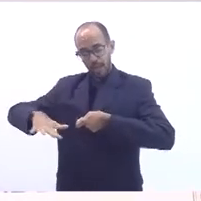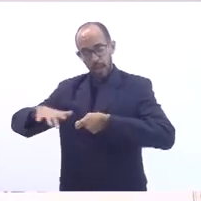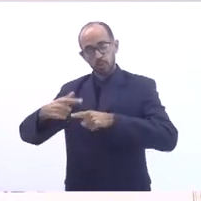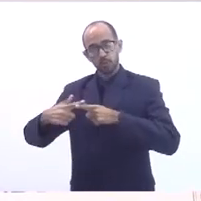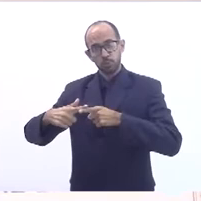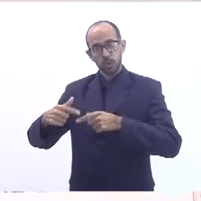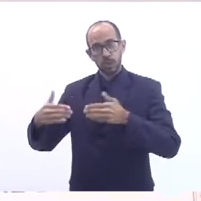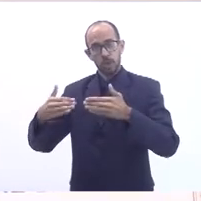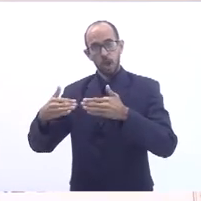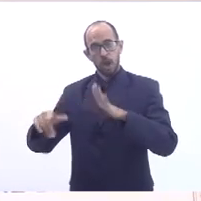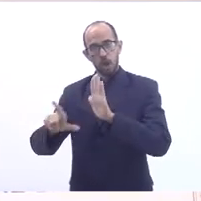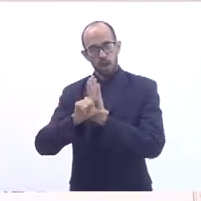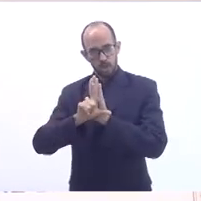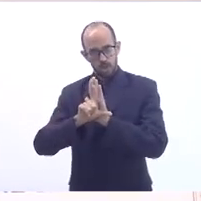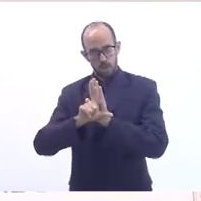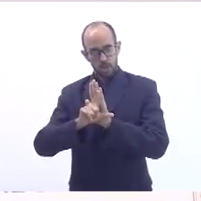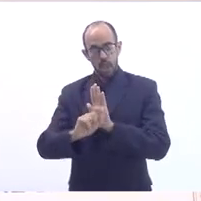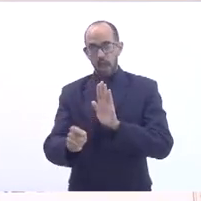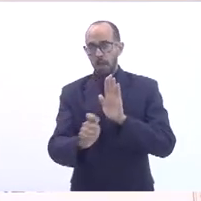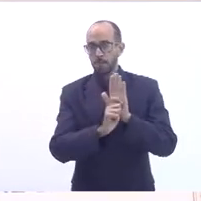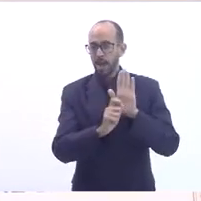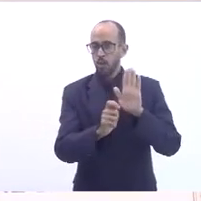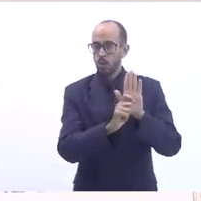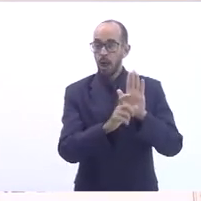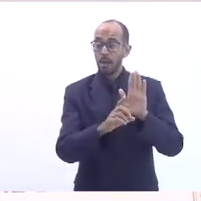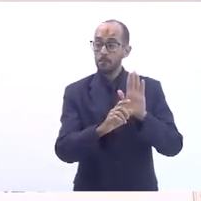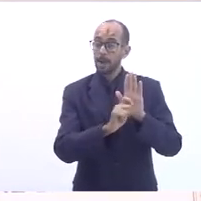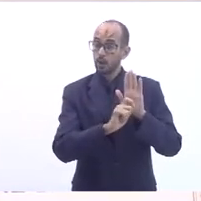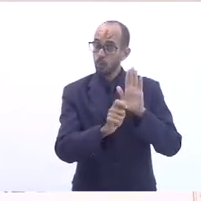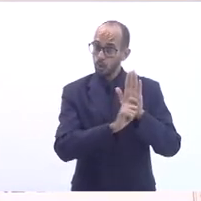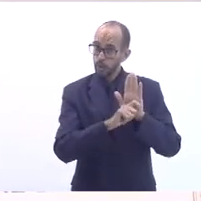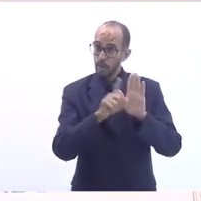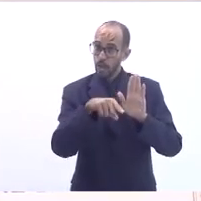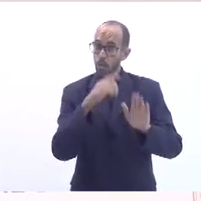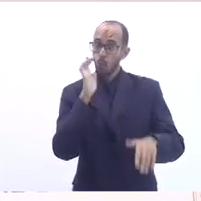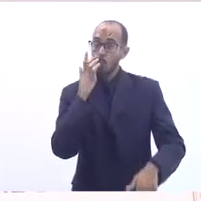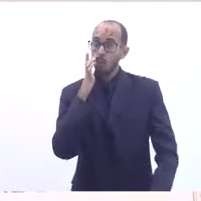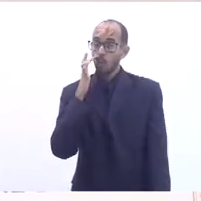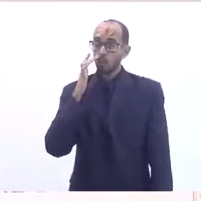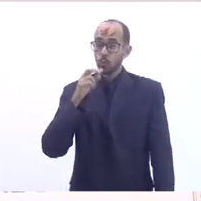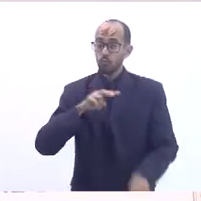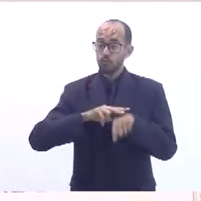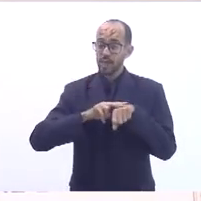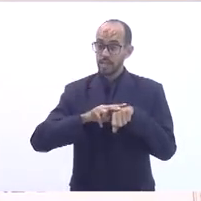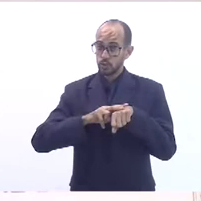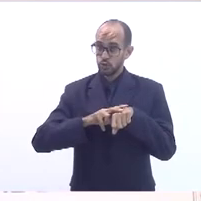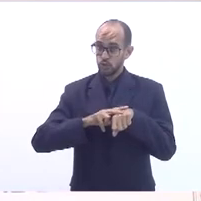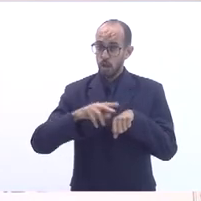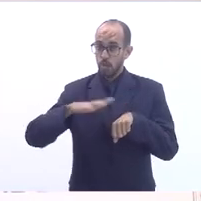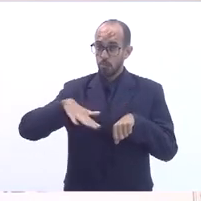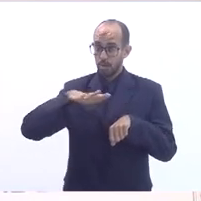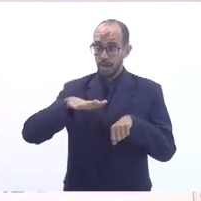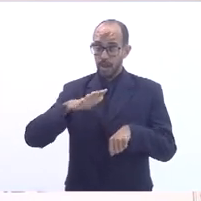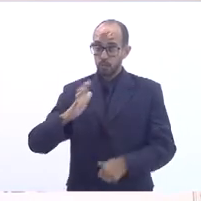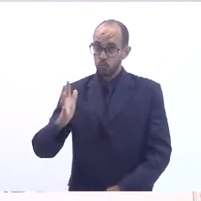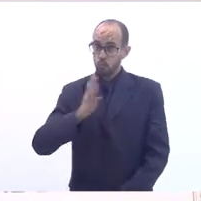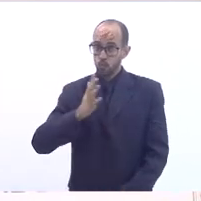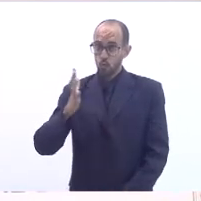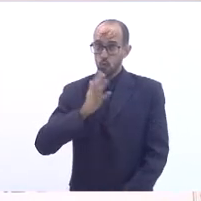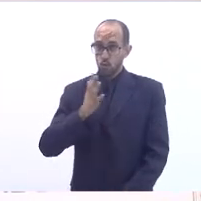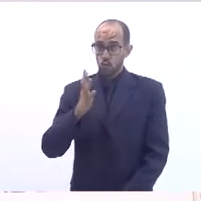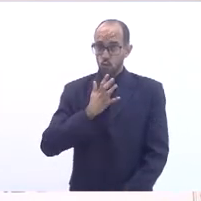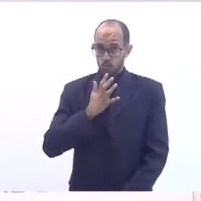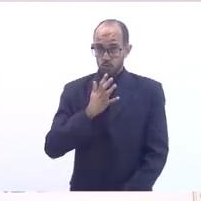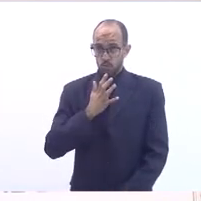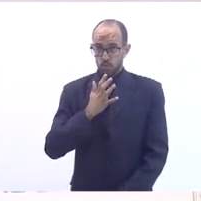né a maconha eu gostamos vender o ouro verde é o mercado bilionário bilionário e